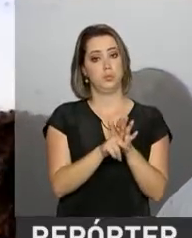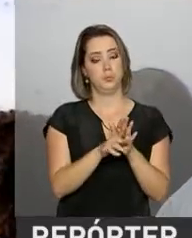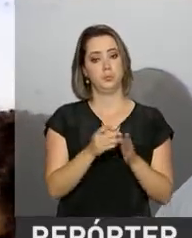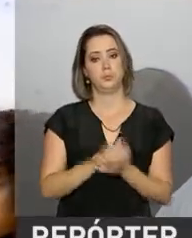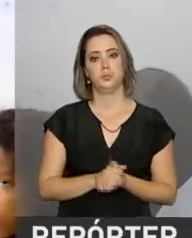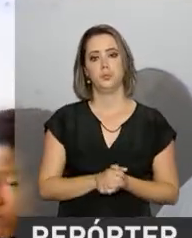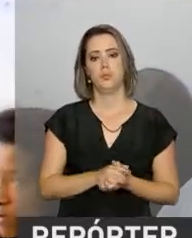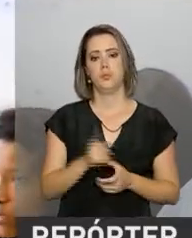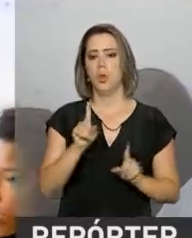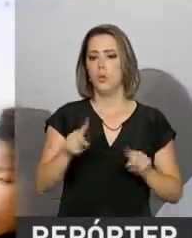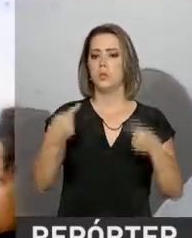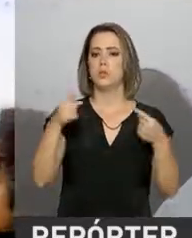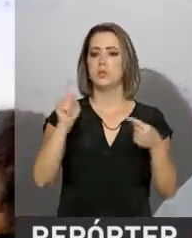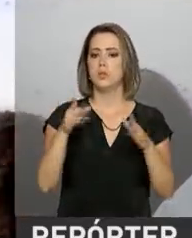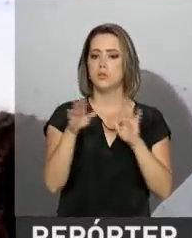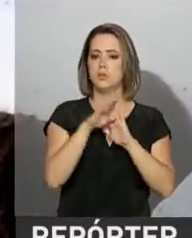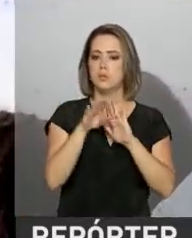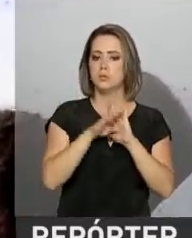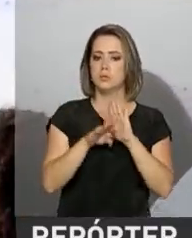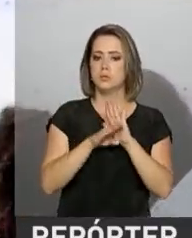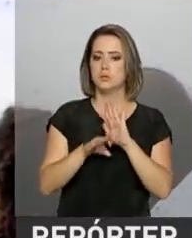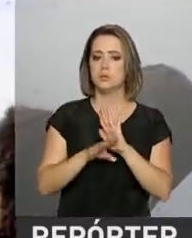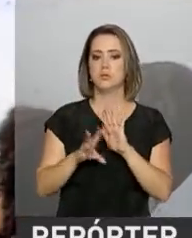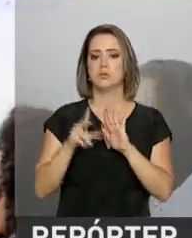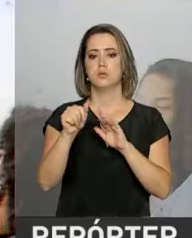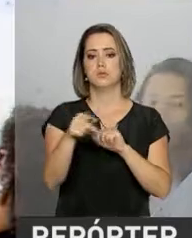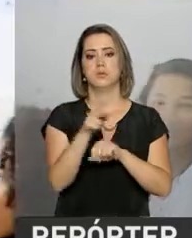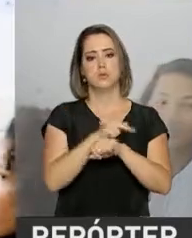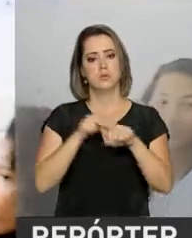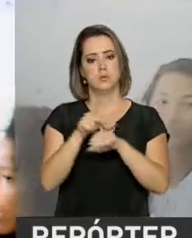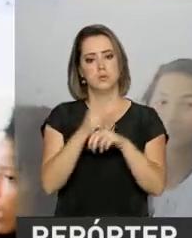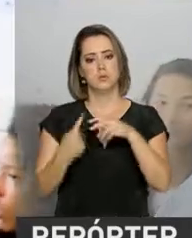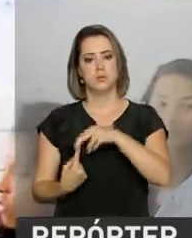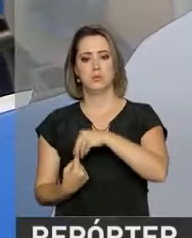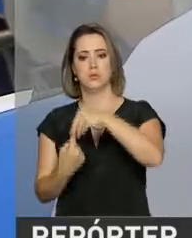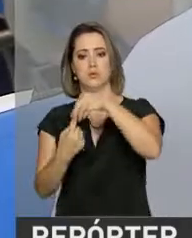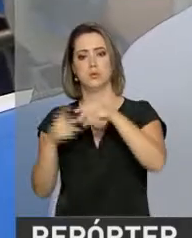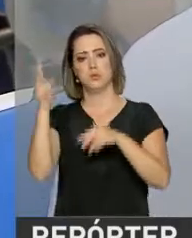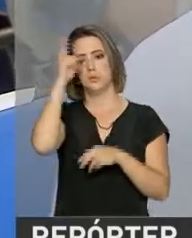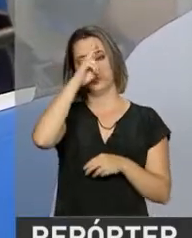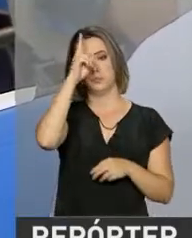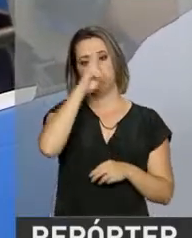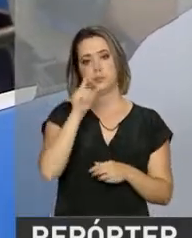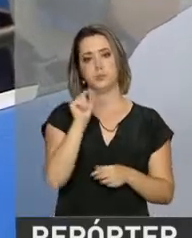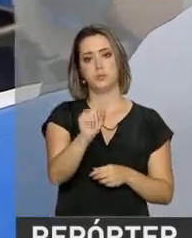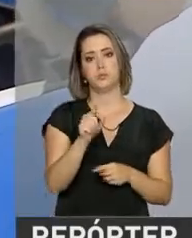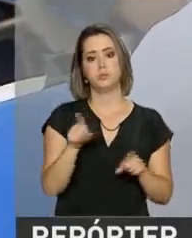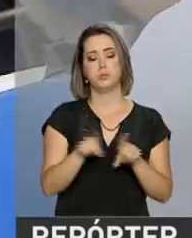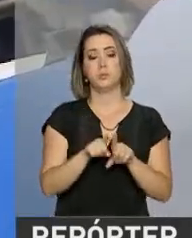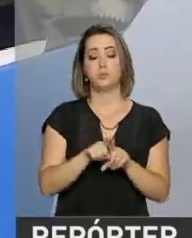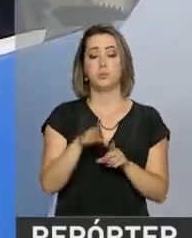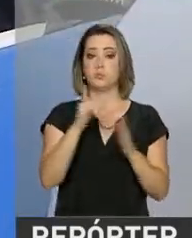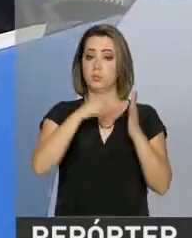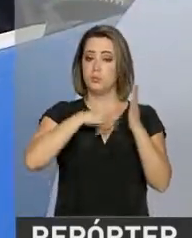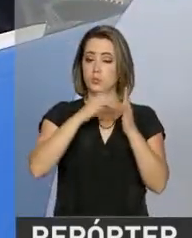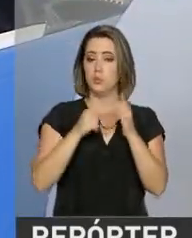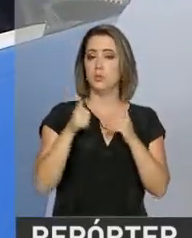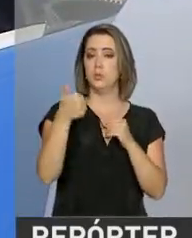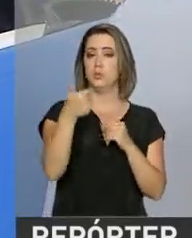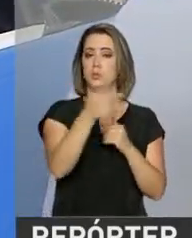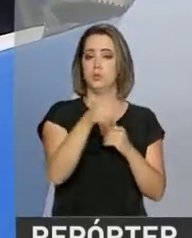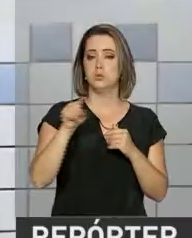é fazer com que esse planejamento chegue de forma uniforme em todo o território nacional. O documento já recebeu mais de 12